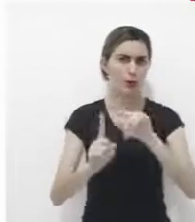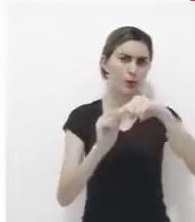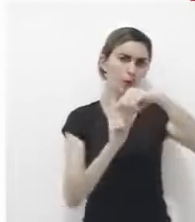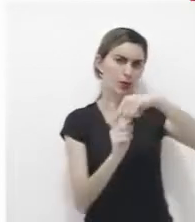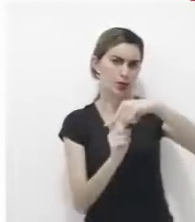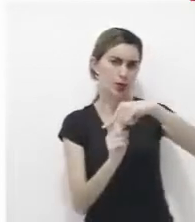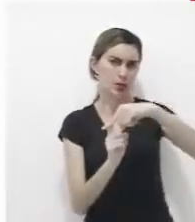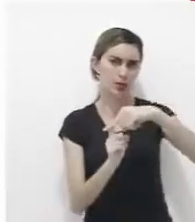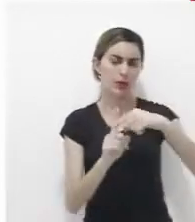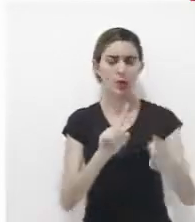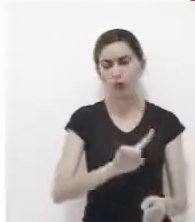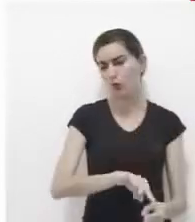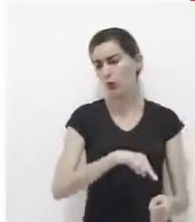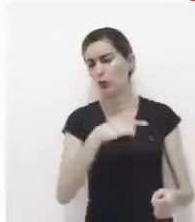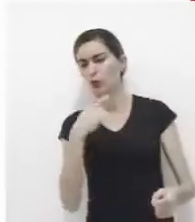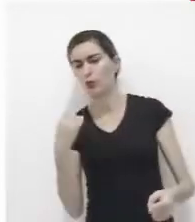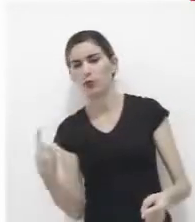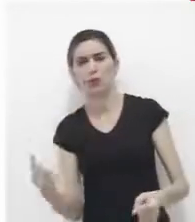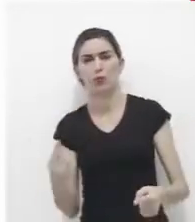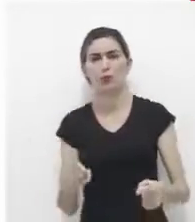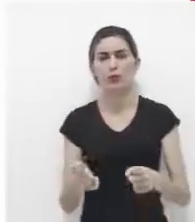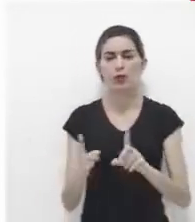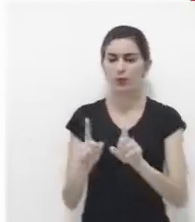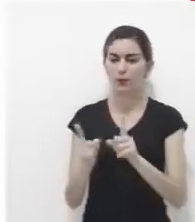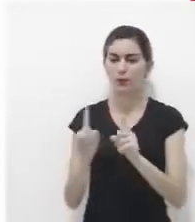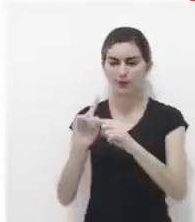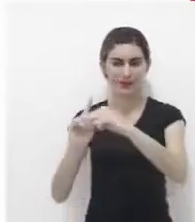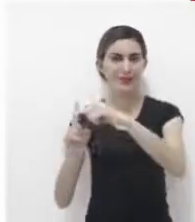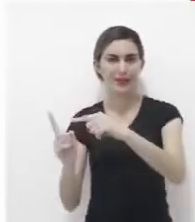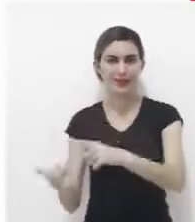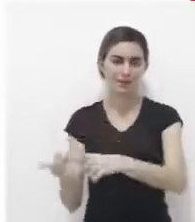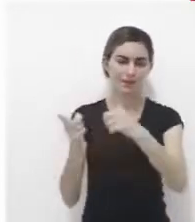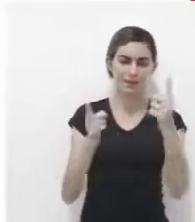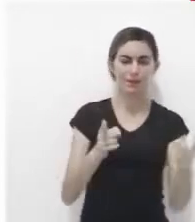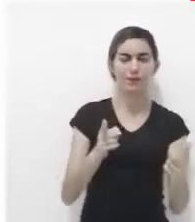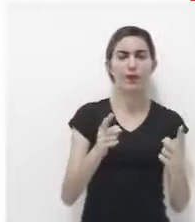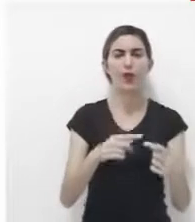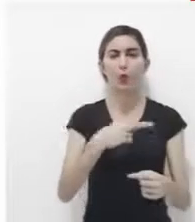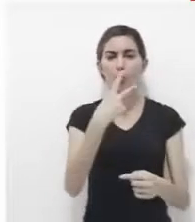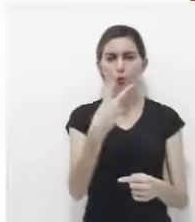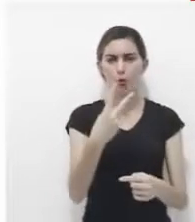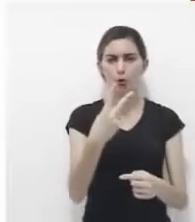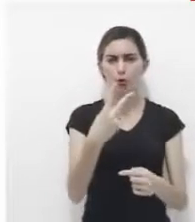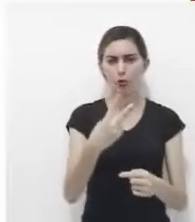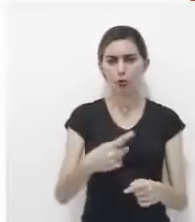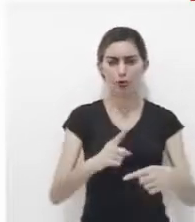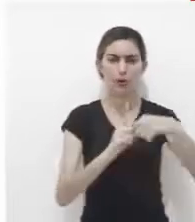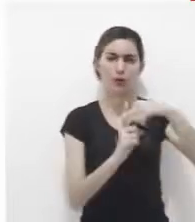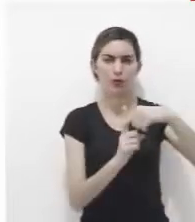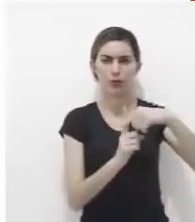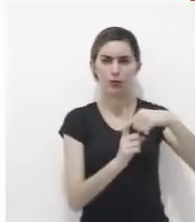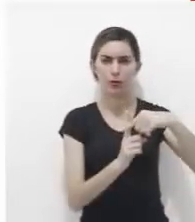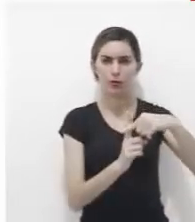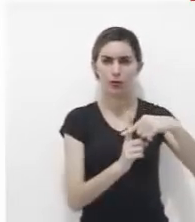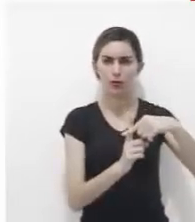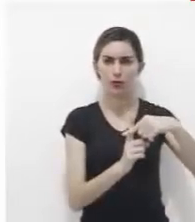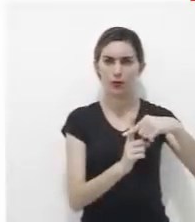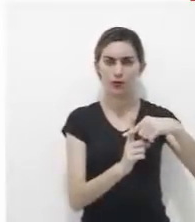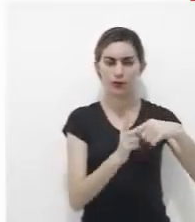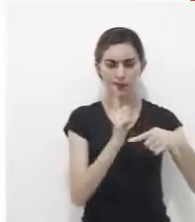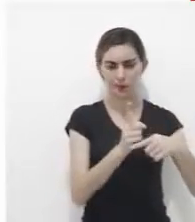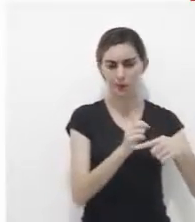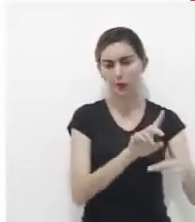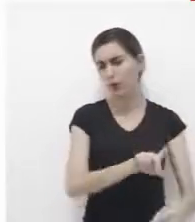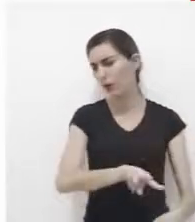5x estava positivo no segundo membro e ele agora está no primeiro membro negativo. E o 2, que era